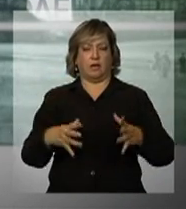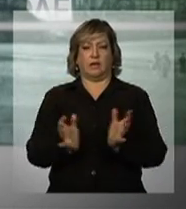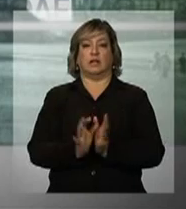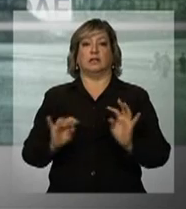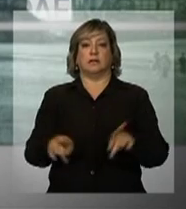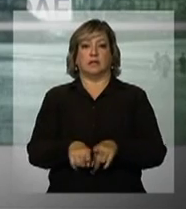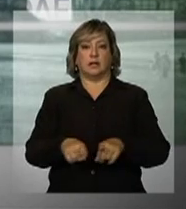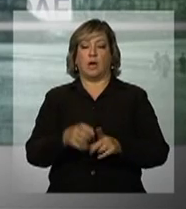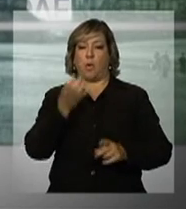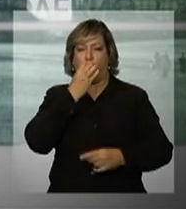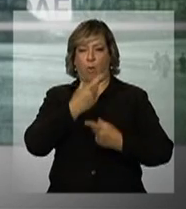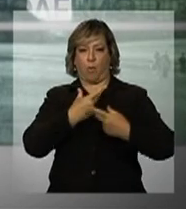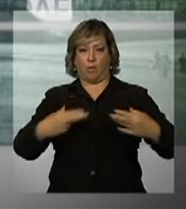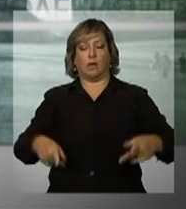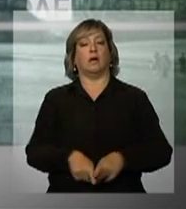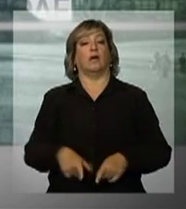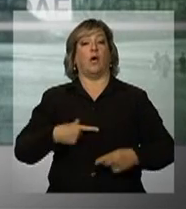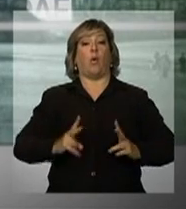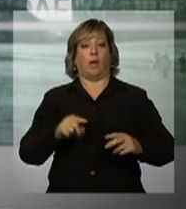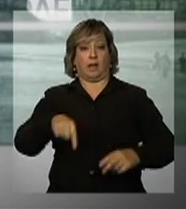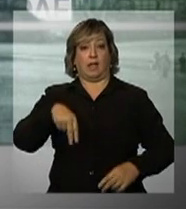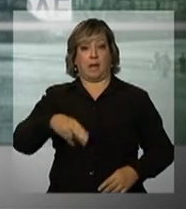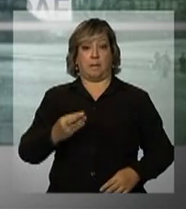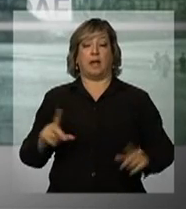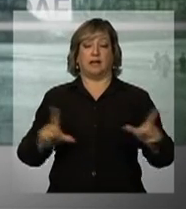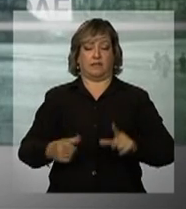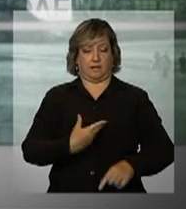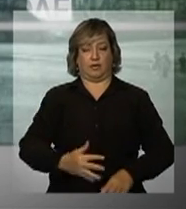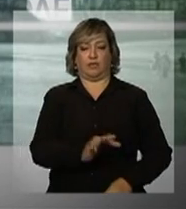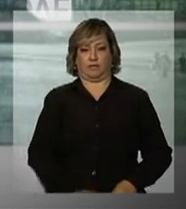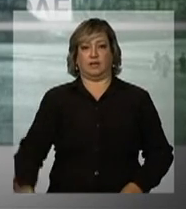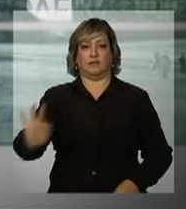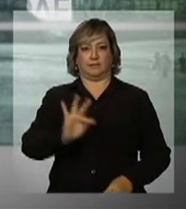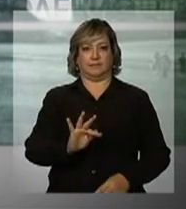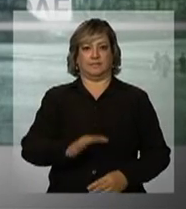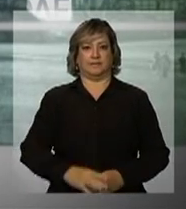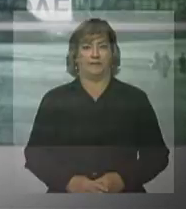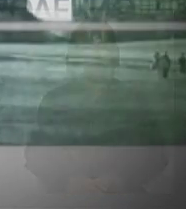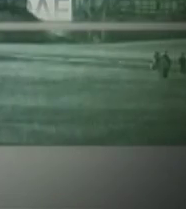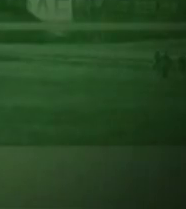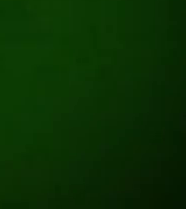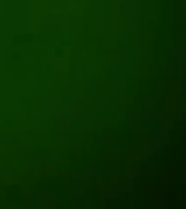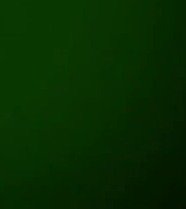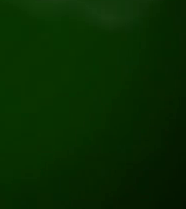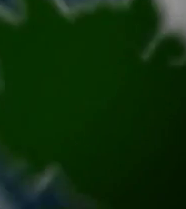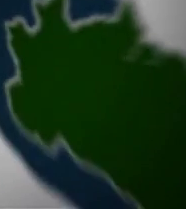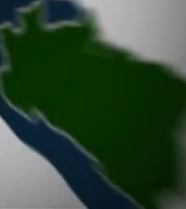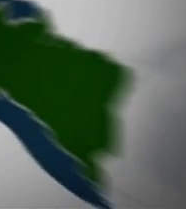seção de cães de guerra. Continue com a gente, NBR, a TV do Governo Federal.